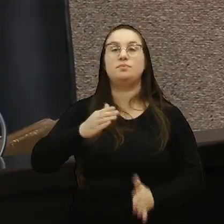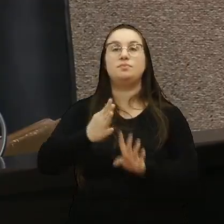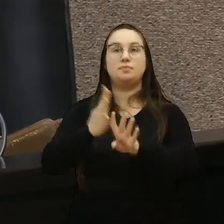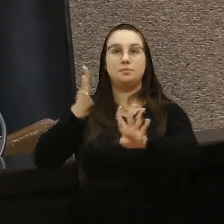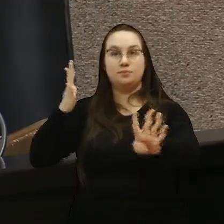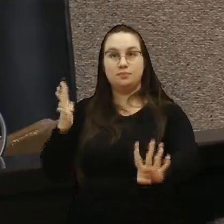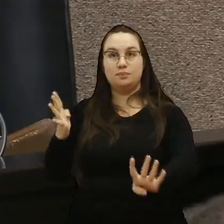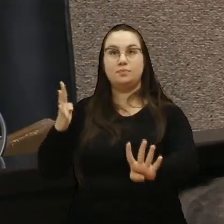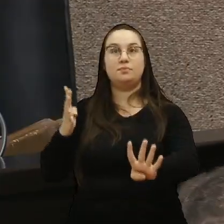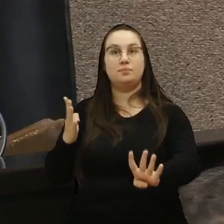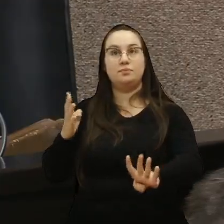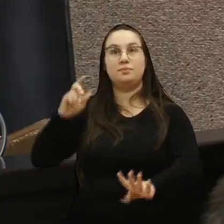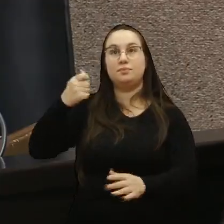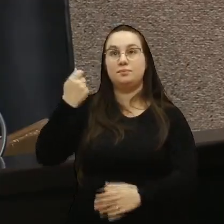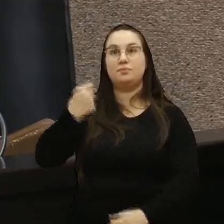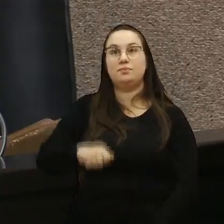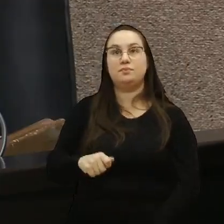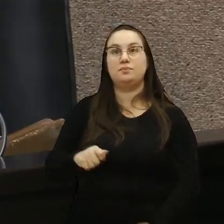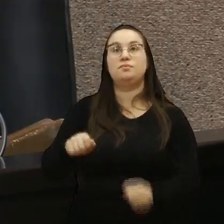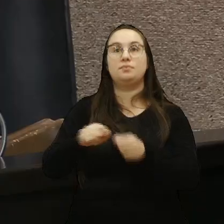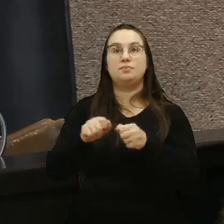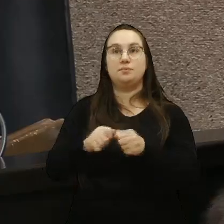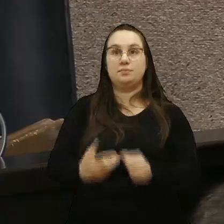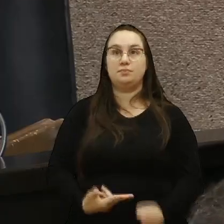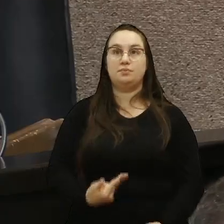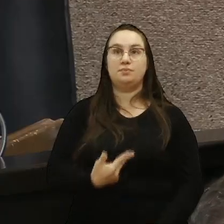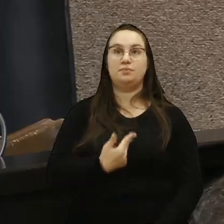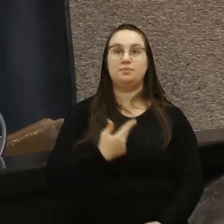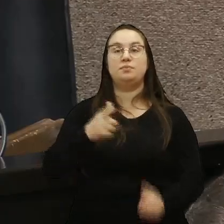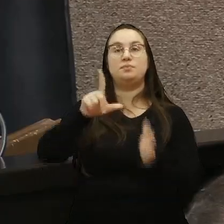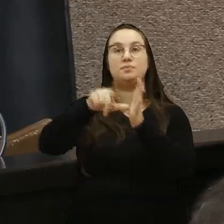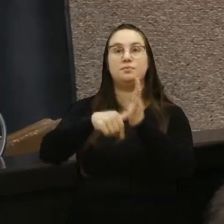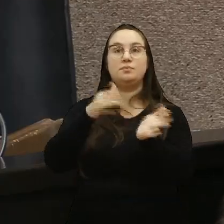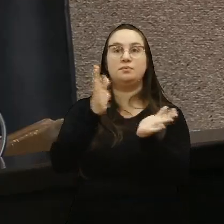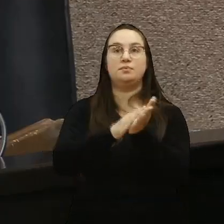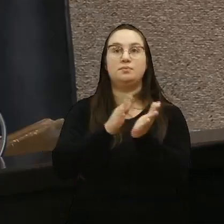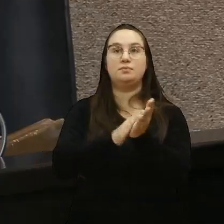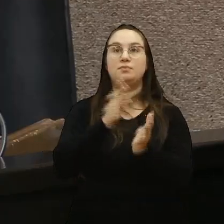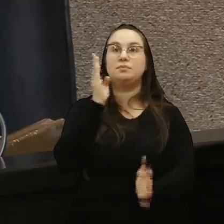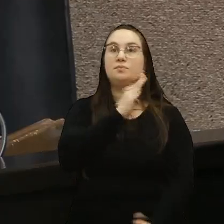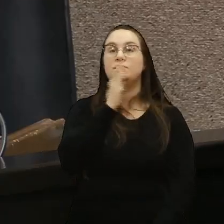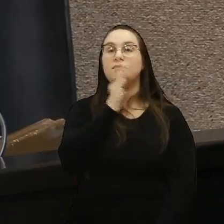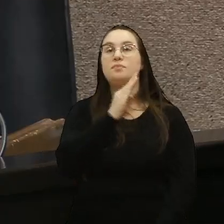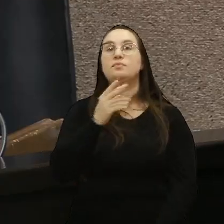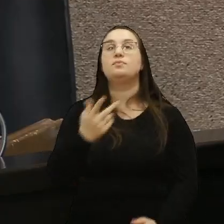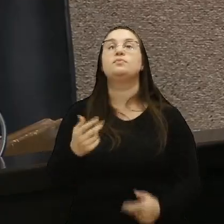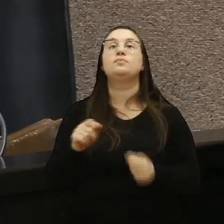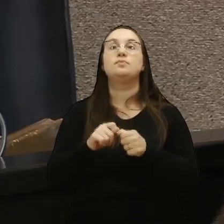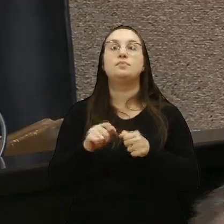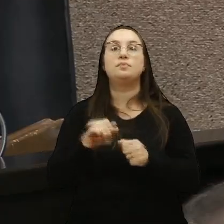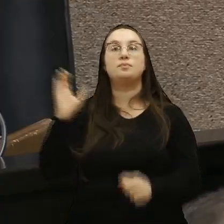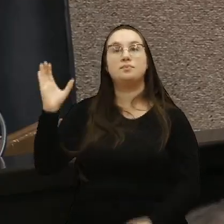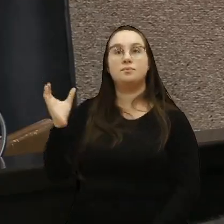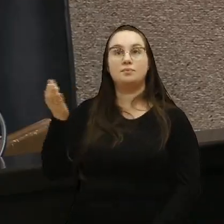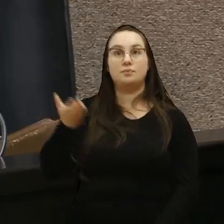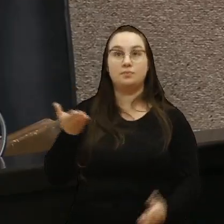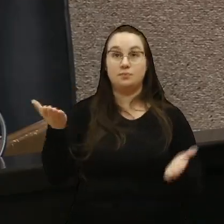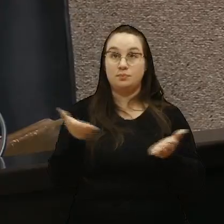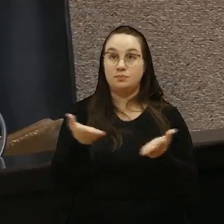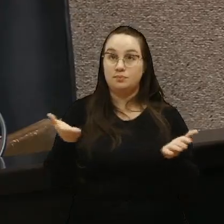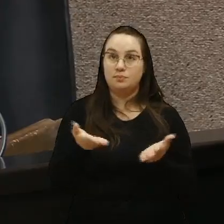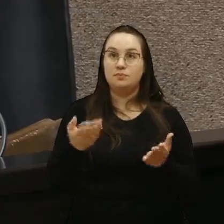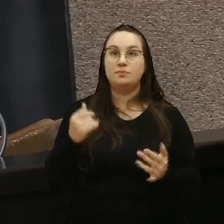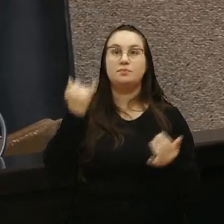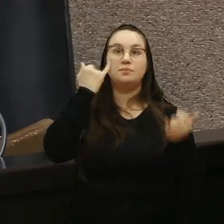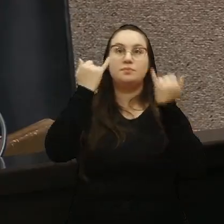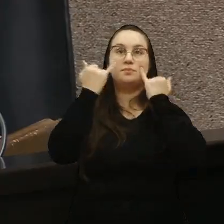lista e que assim que possível será feito o procedimento. Depois a gente cobra a agilização desses procedimentos. Mas hoje é dar informação